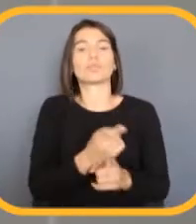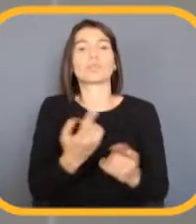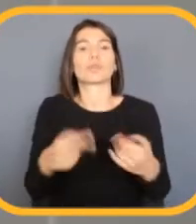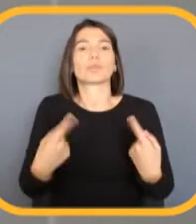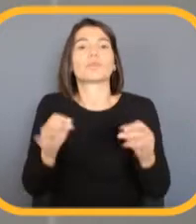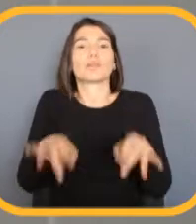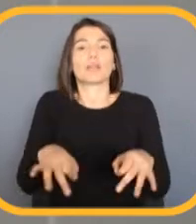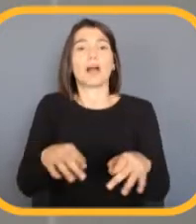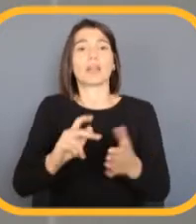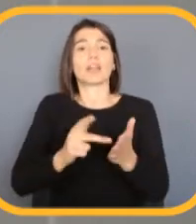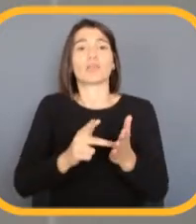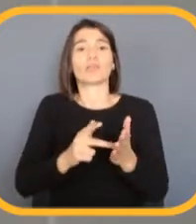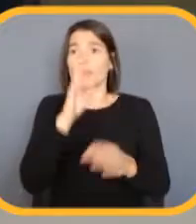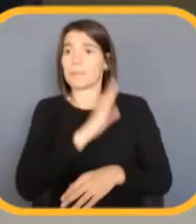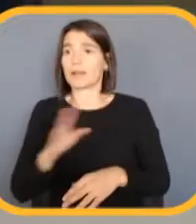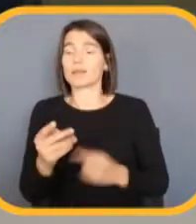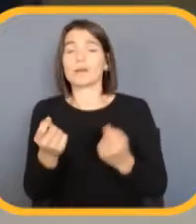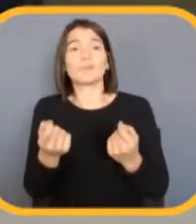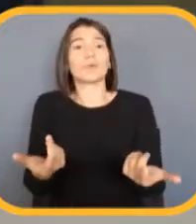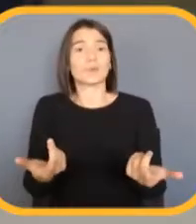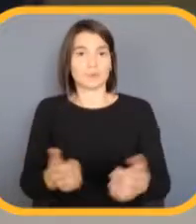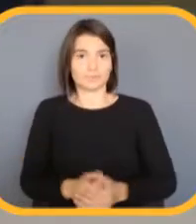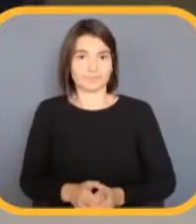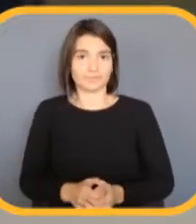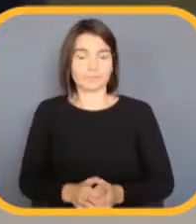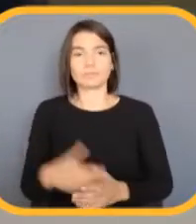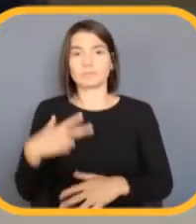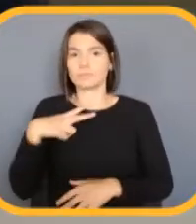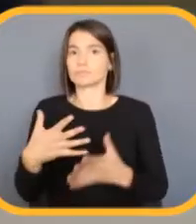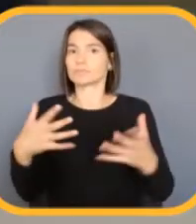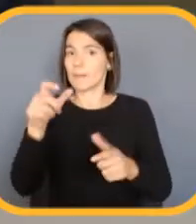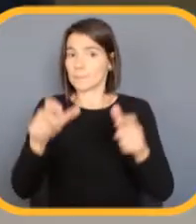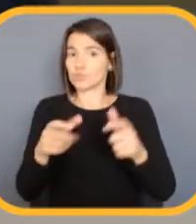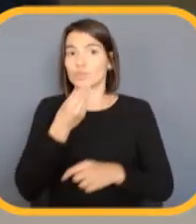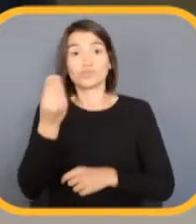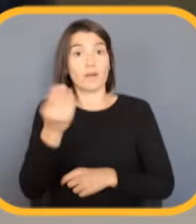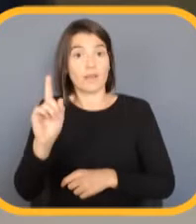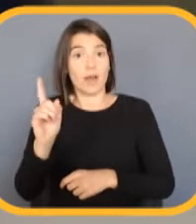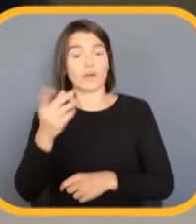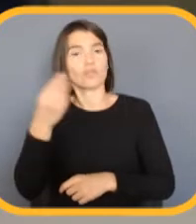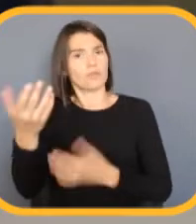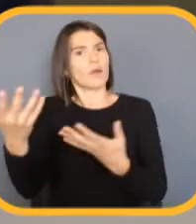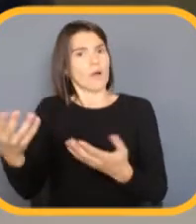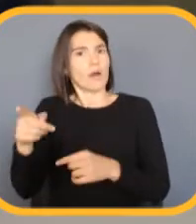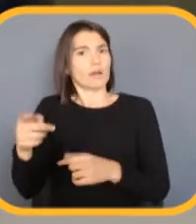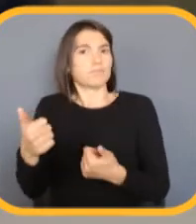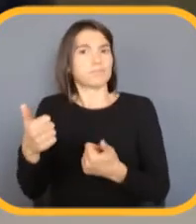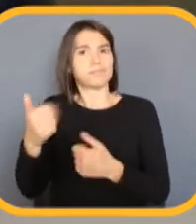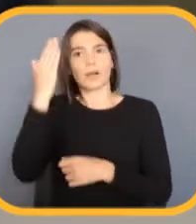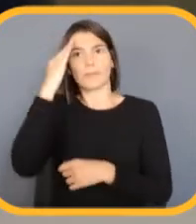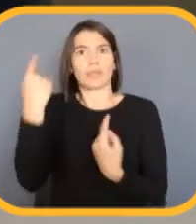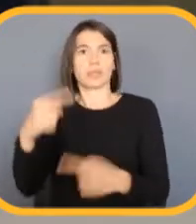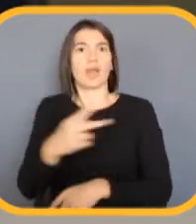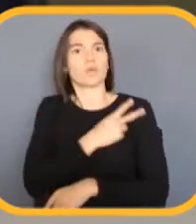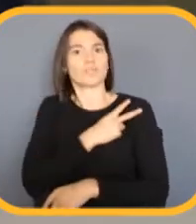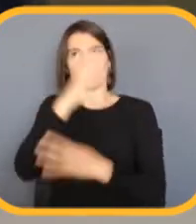a implantação das novas tecnologias também é muito baixa. Portugal ainda tem uma grande parte da população, não os jovens hoje em dia estão a sair bastante